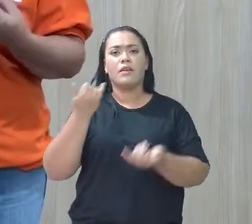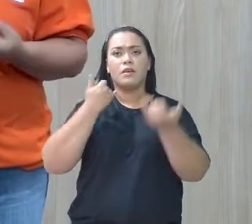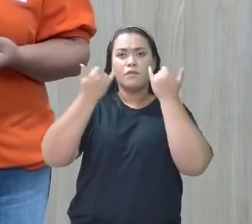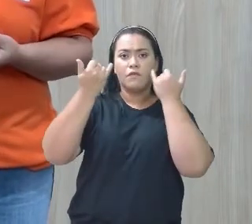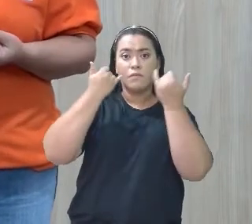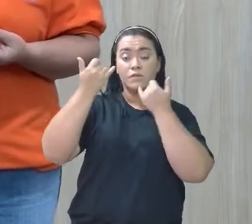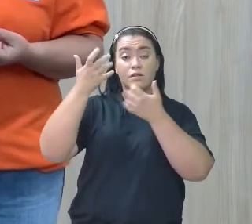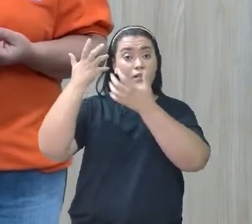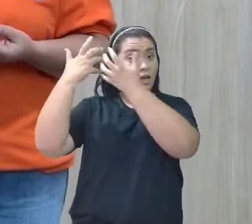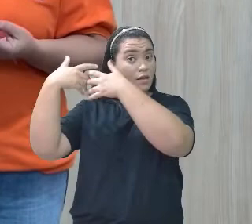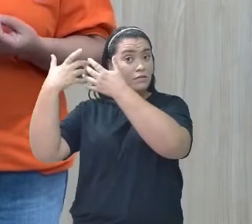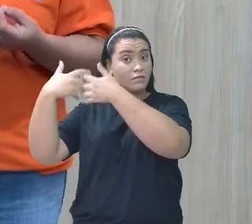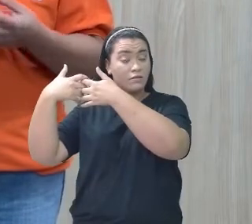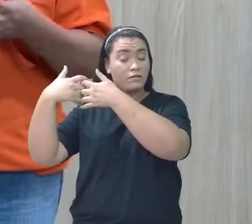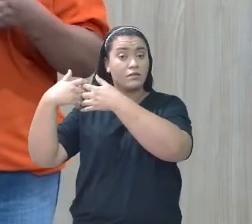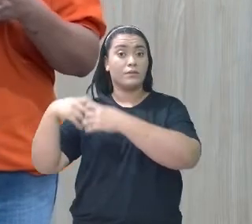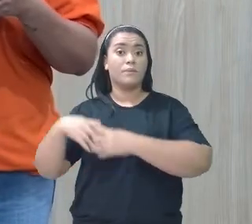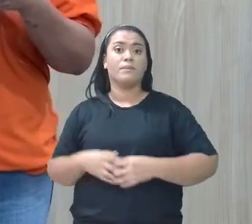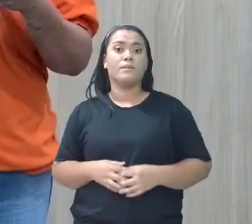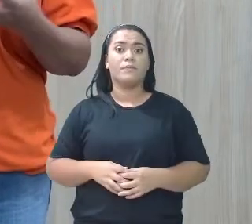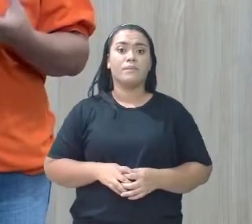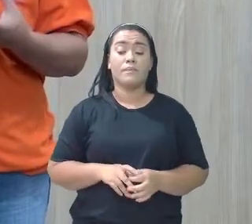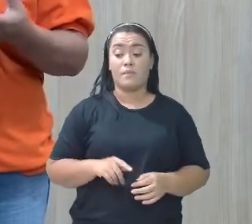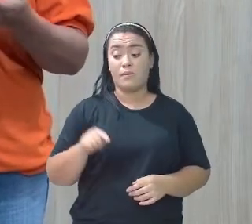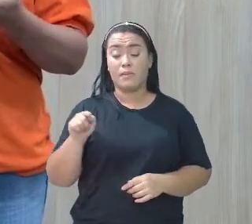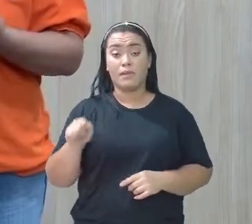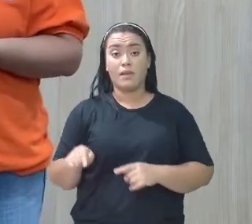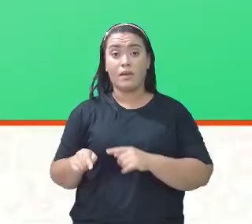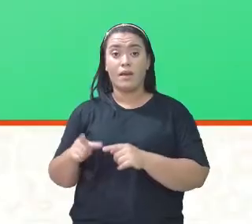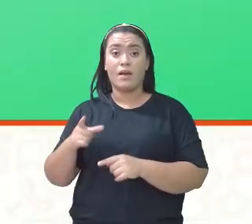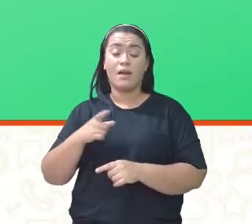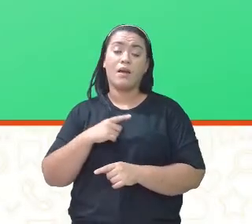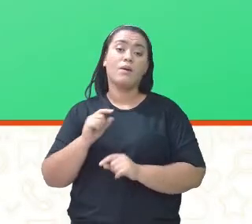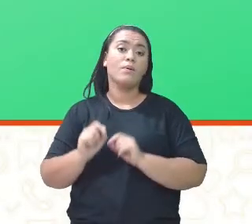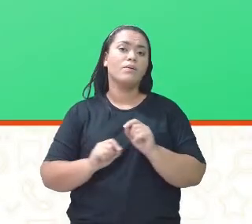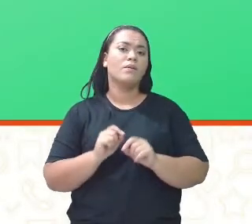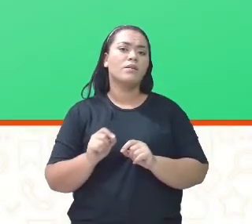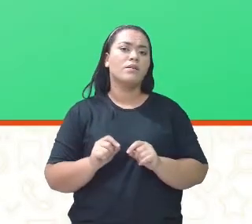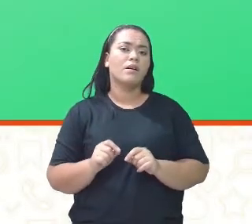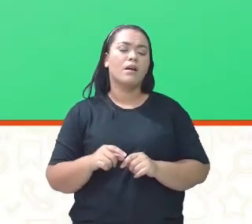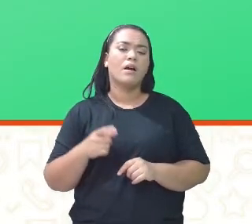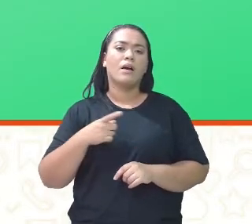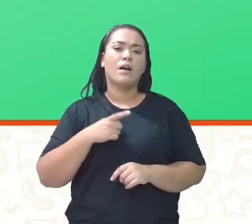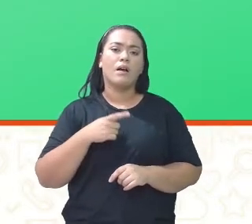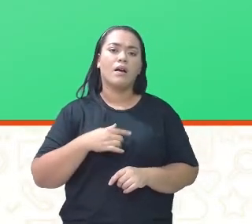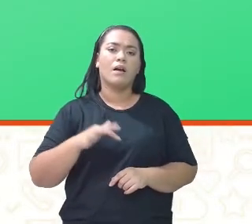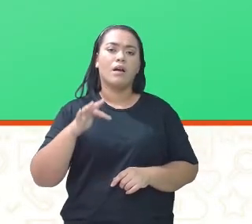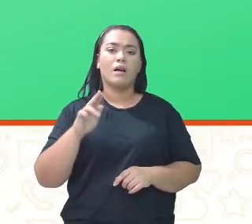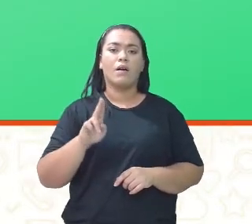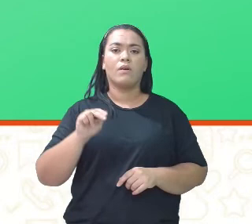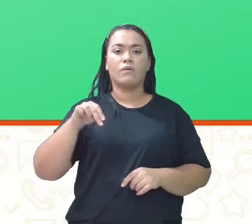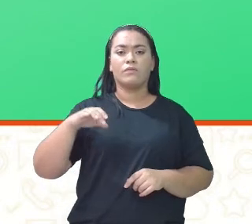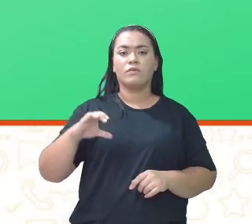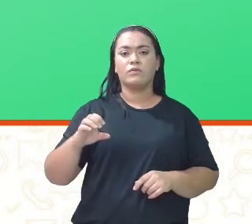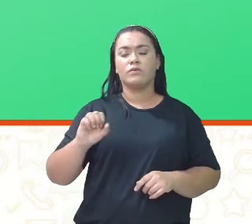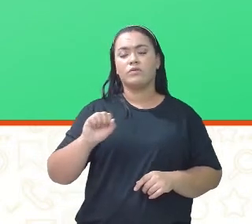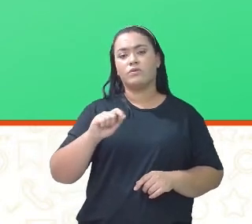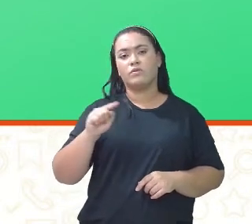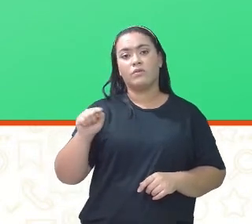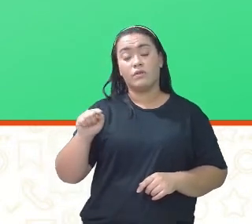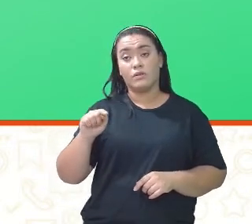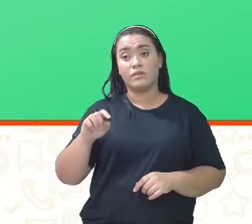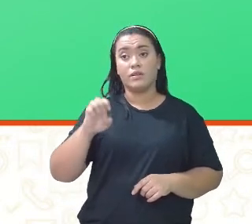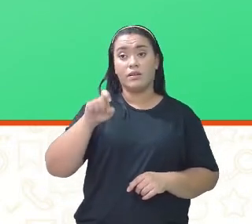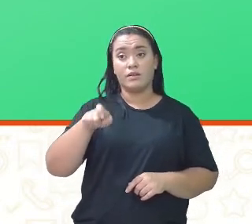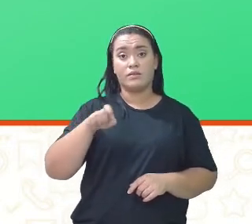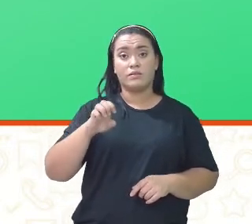de raciocínio, elas é que vão formar as funções executivas, que são habilidades